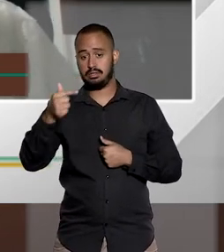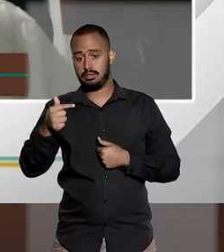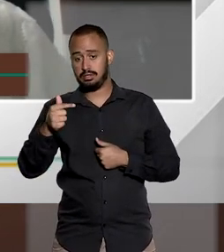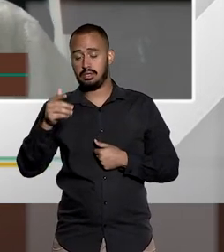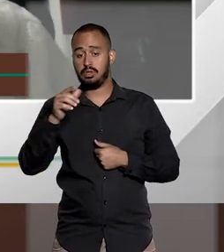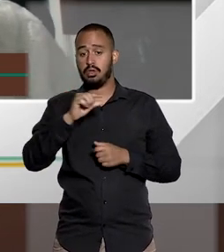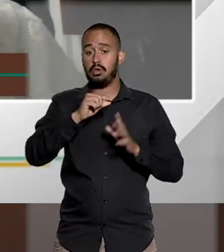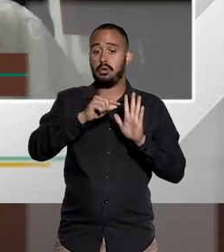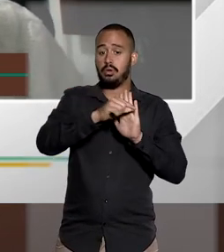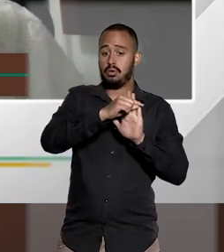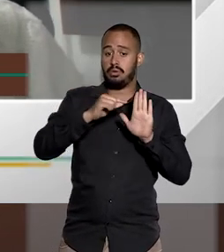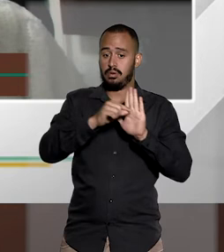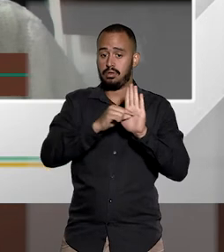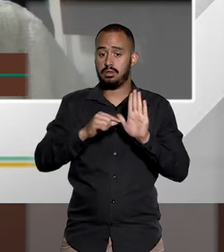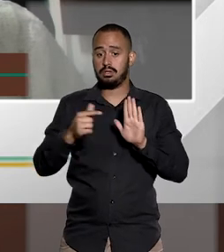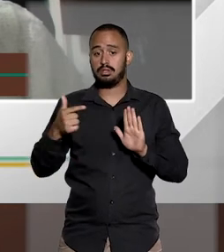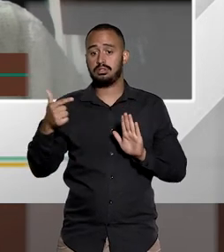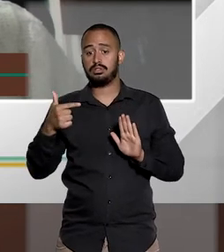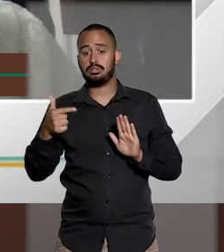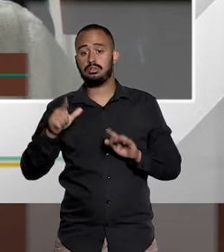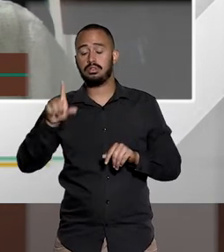parágrafo 2º da Lei